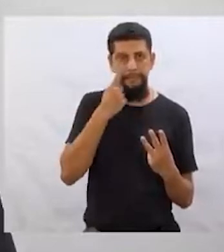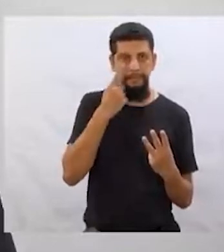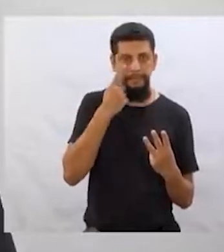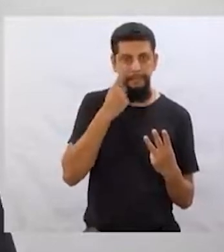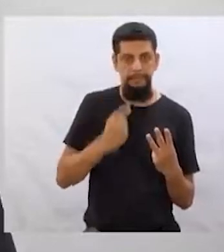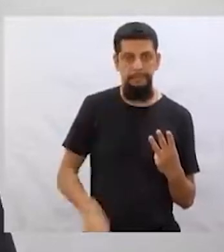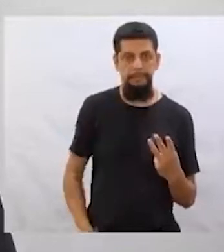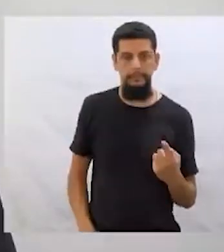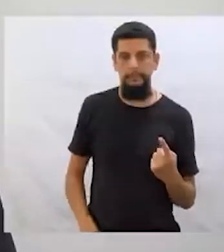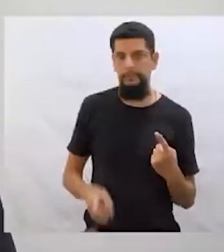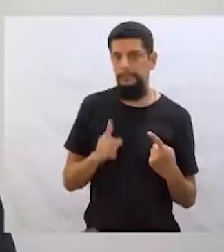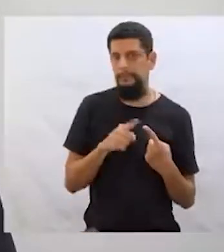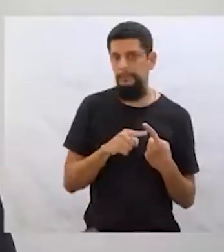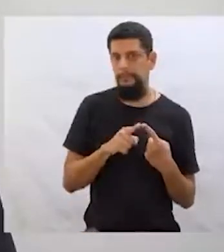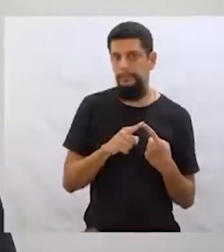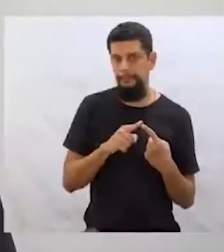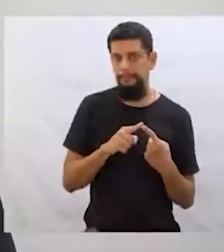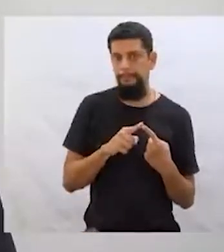olha só.